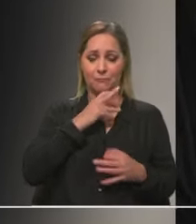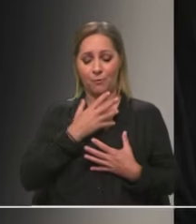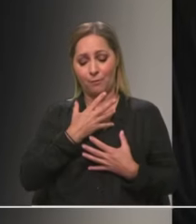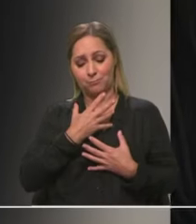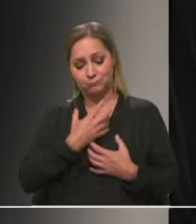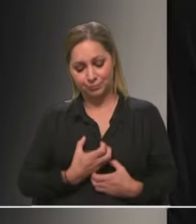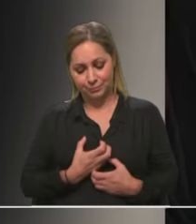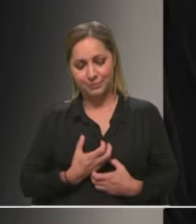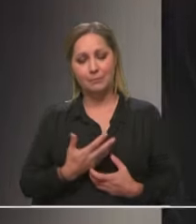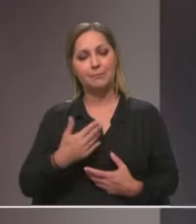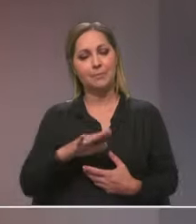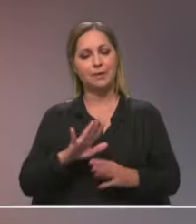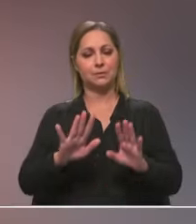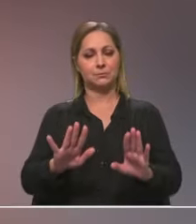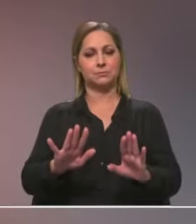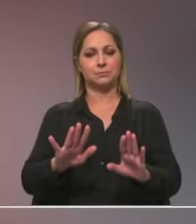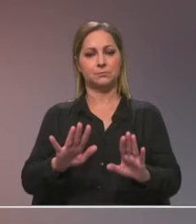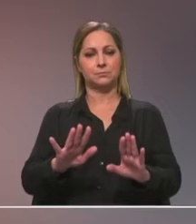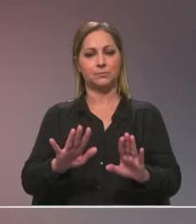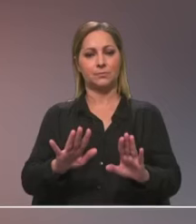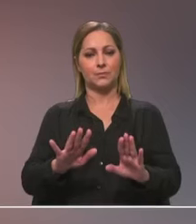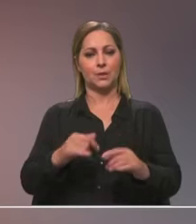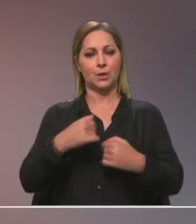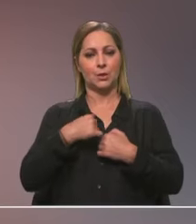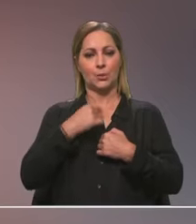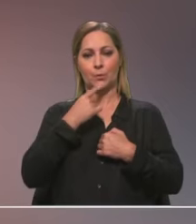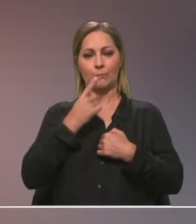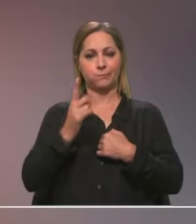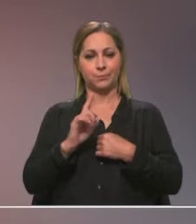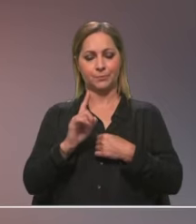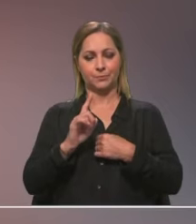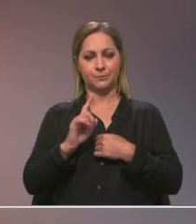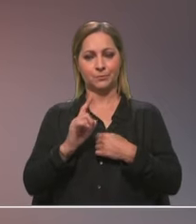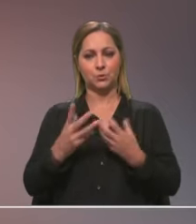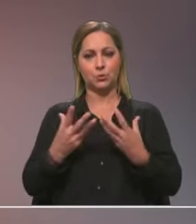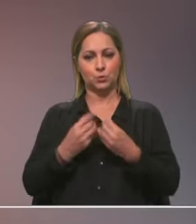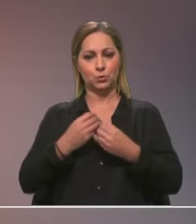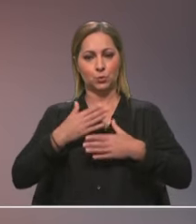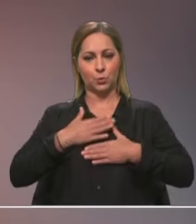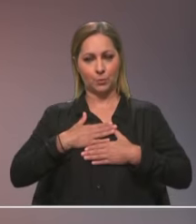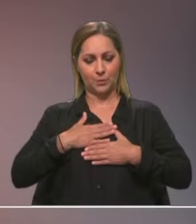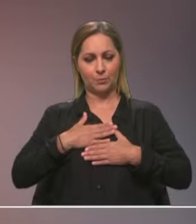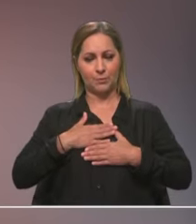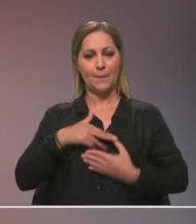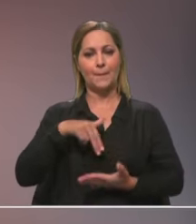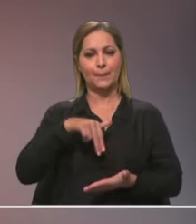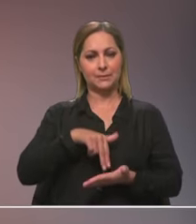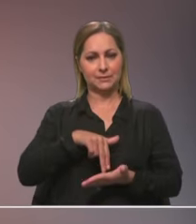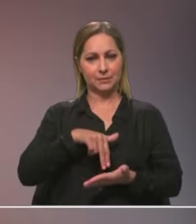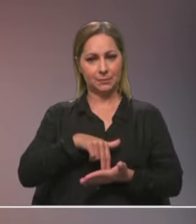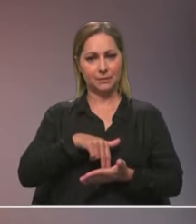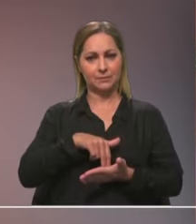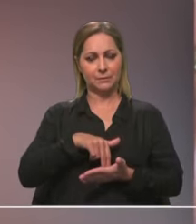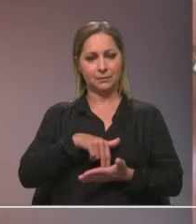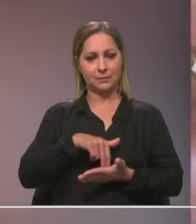assim de um modo em que eu não senti se eles estavam comigo presencialmente faziam